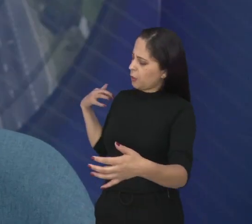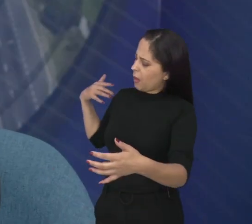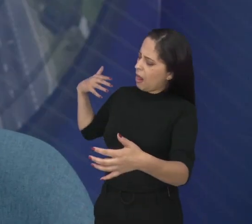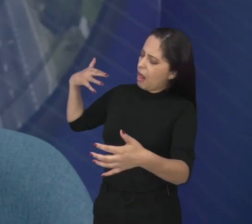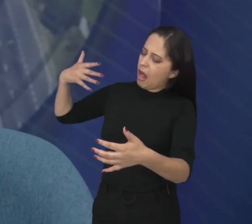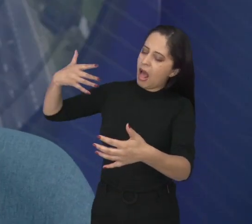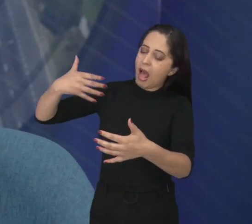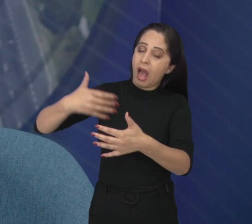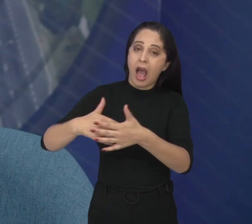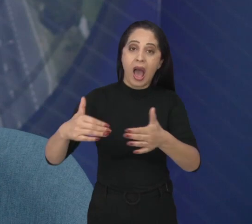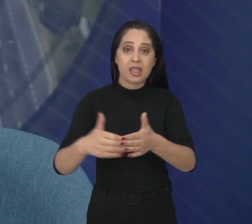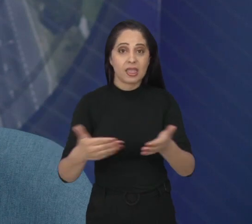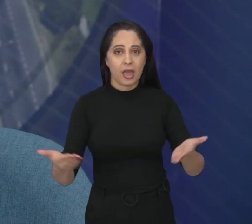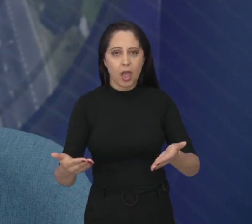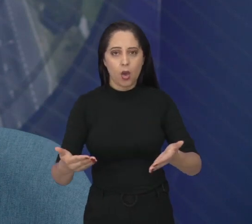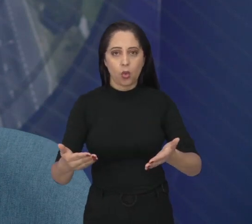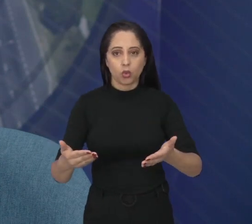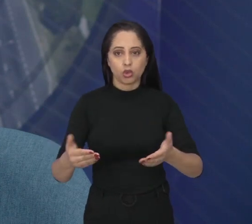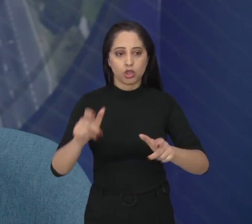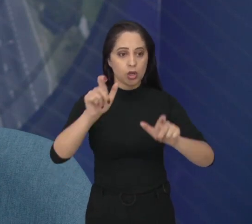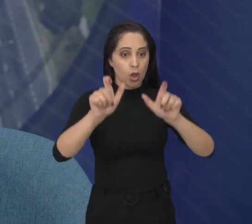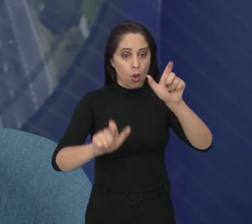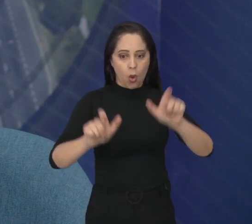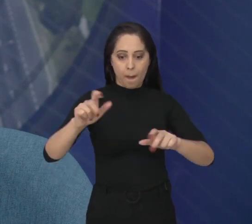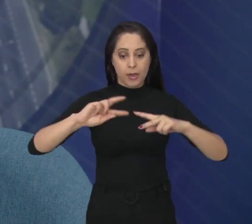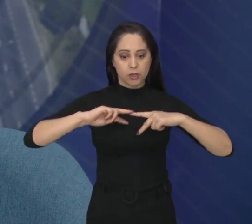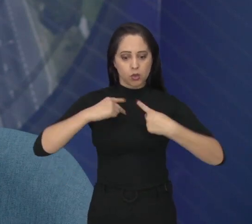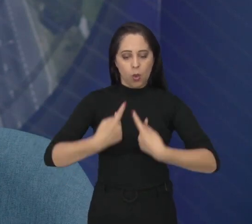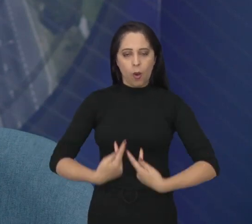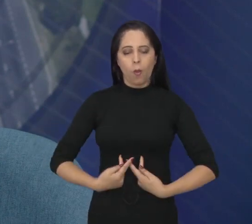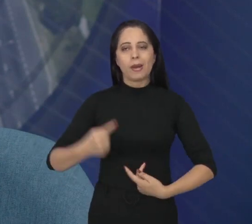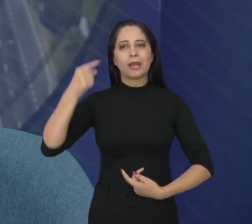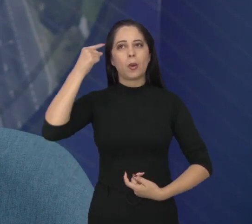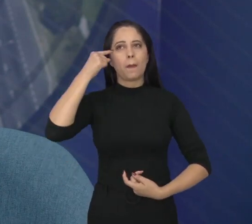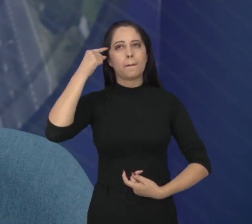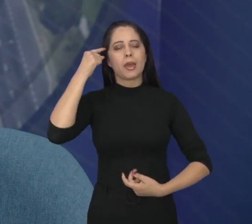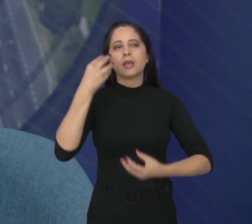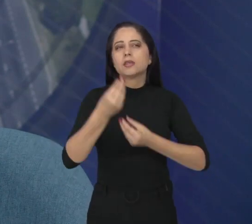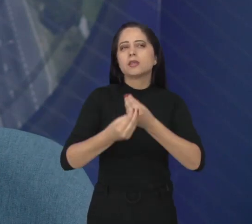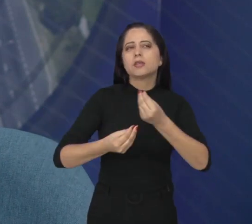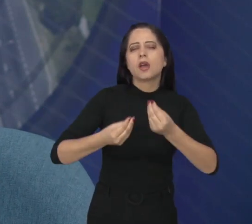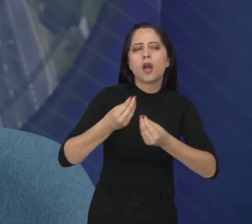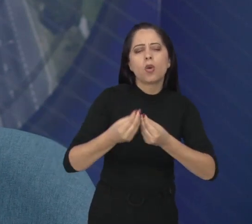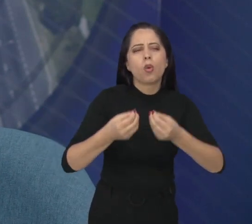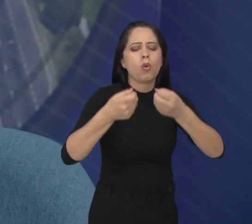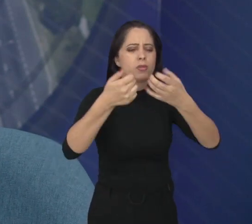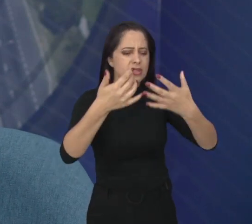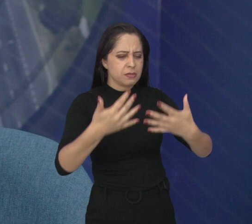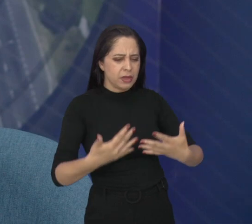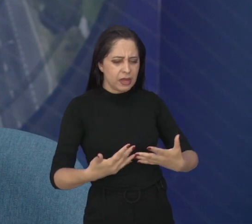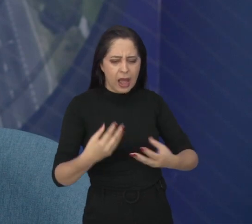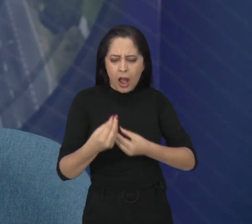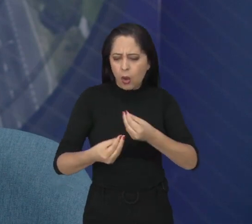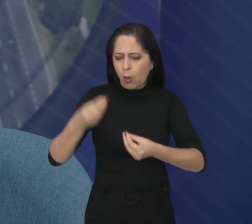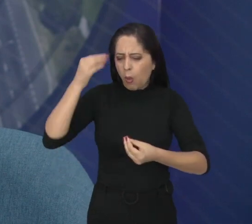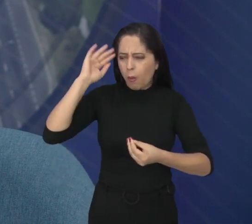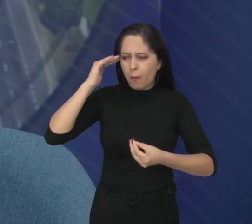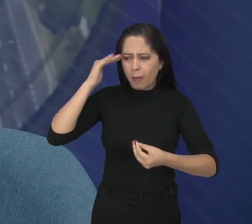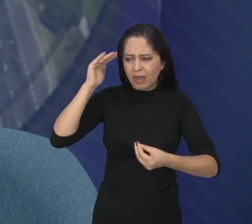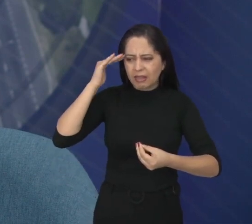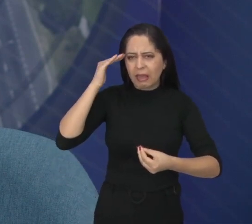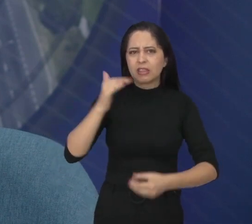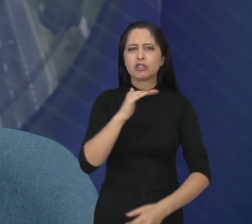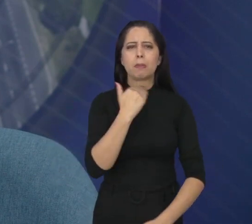tempos mais primitivos, os seres humanos sentiam a necessidade de explicar fenômenos naturais, entender situações como a morte,